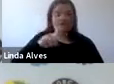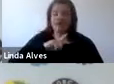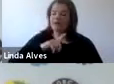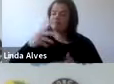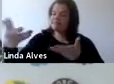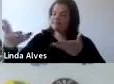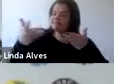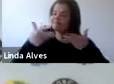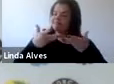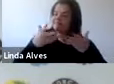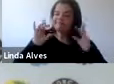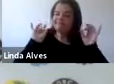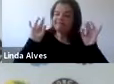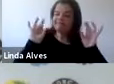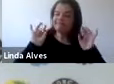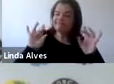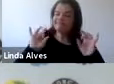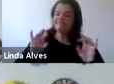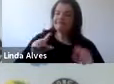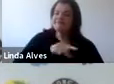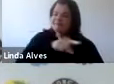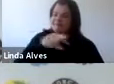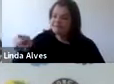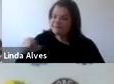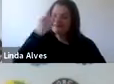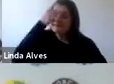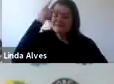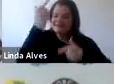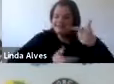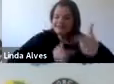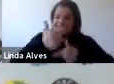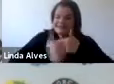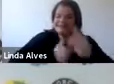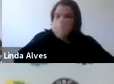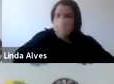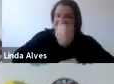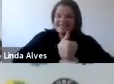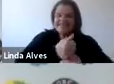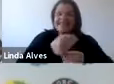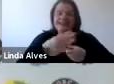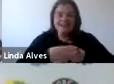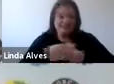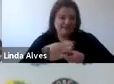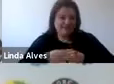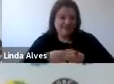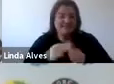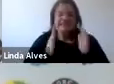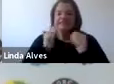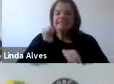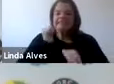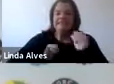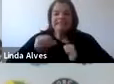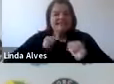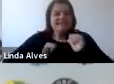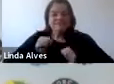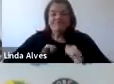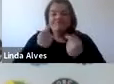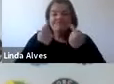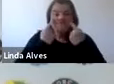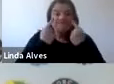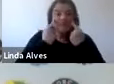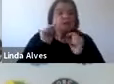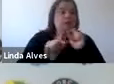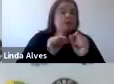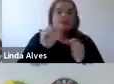que os trabalhadores da Volkswagen estão extremamente ansiosos para ouvir, tá? Ele está em São